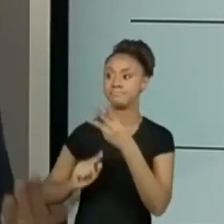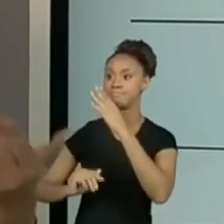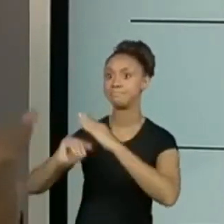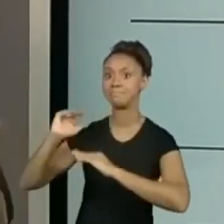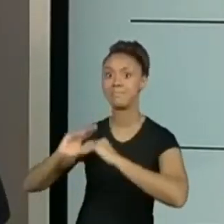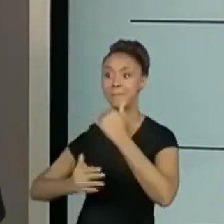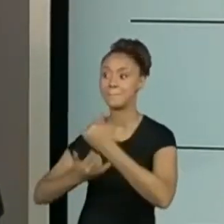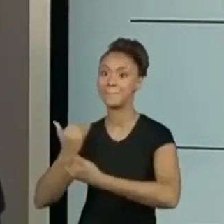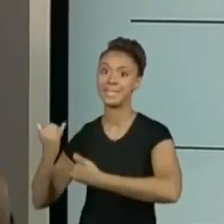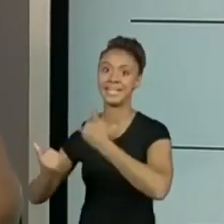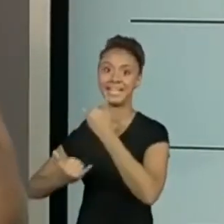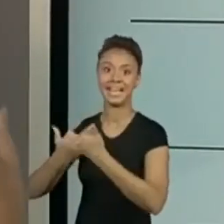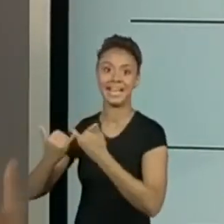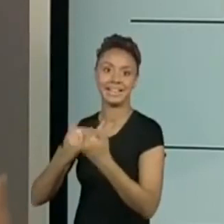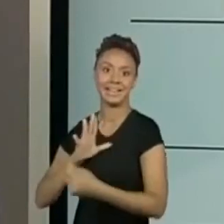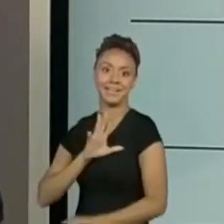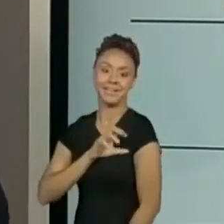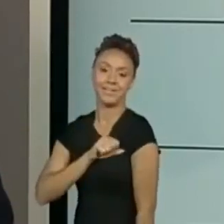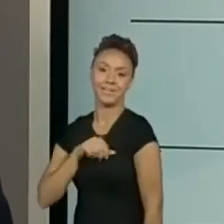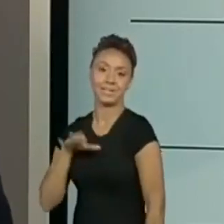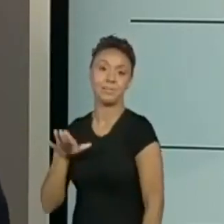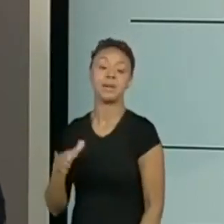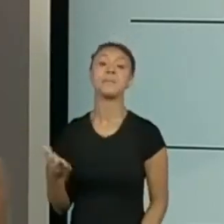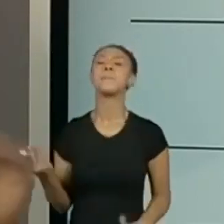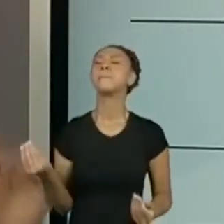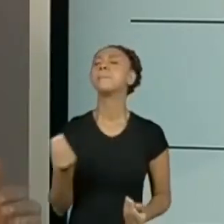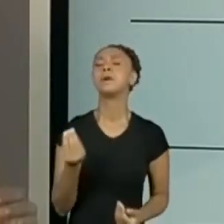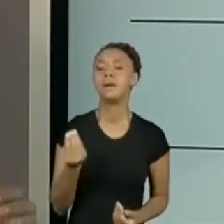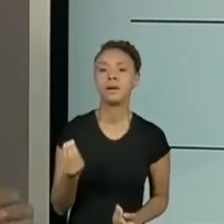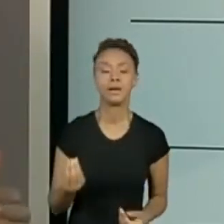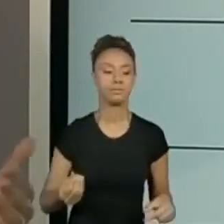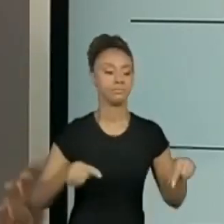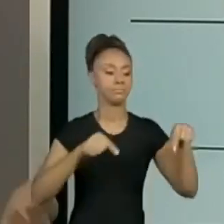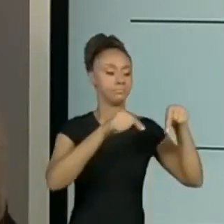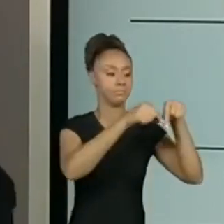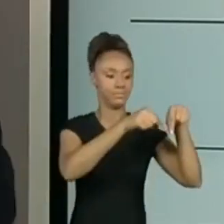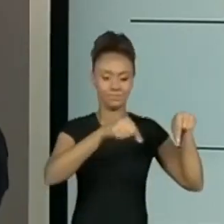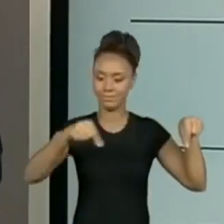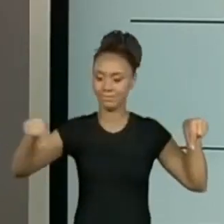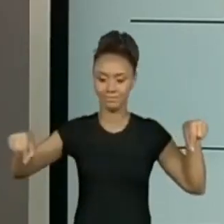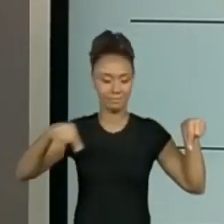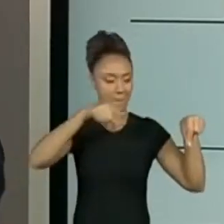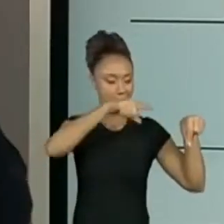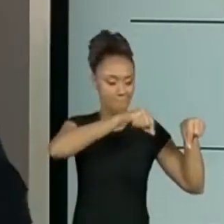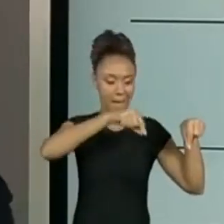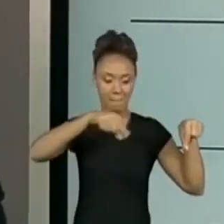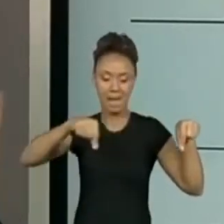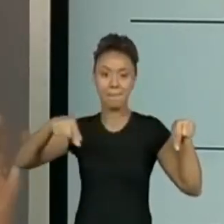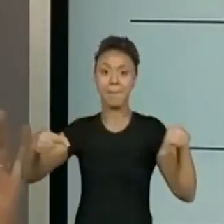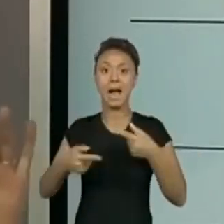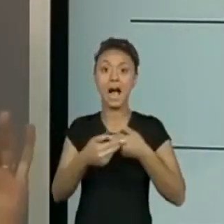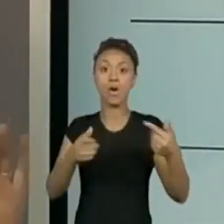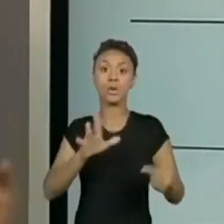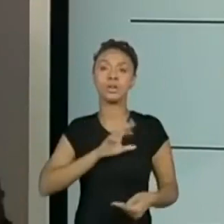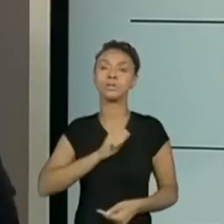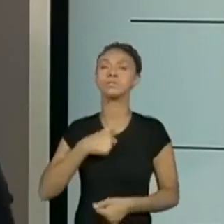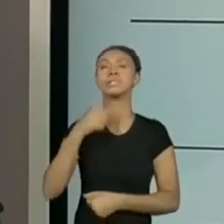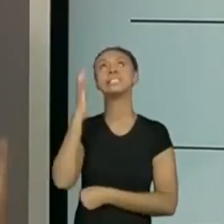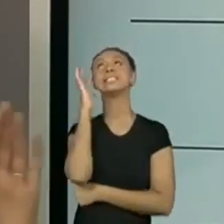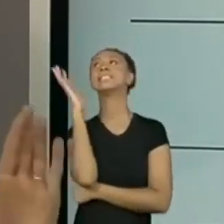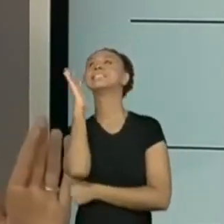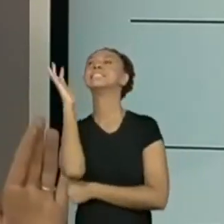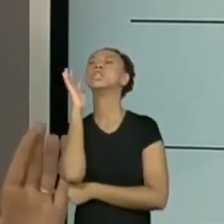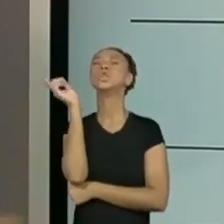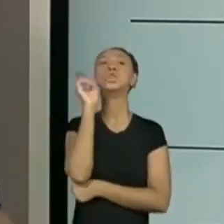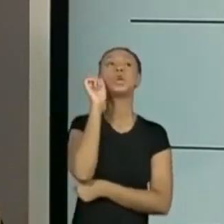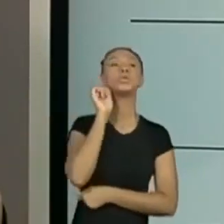preferida, porque a gente quer construir o nosso varal de preferências. E eu tô sonhando com esse varal.